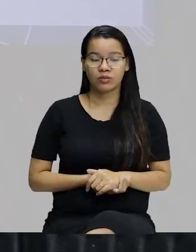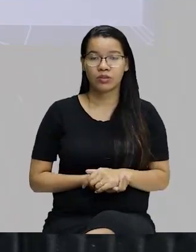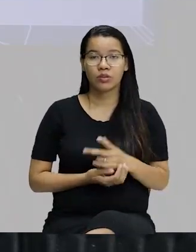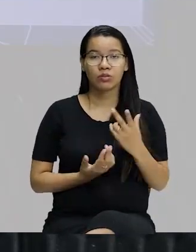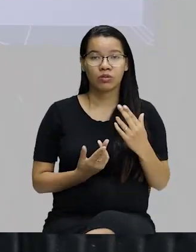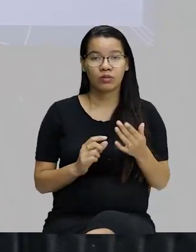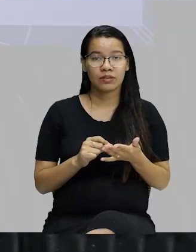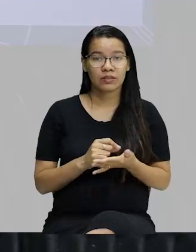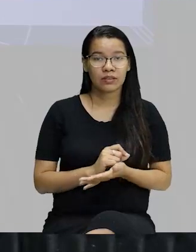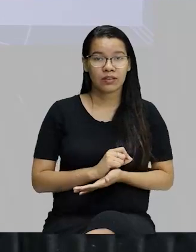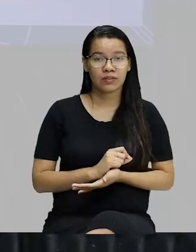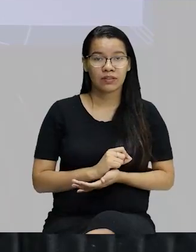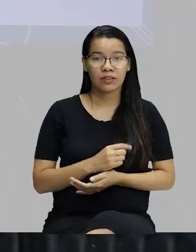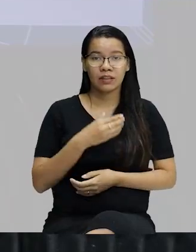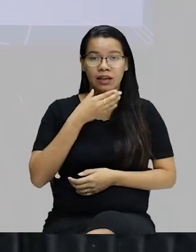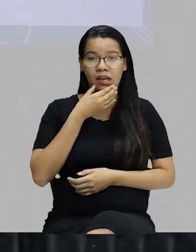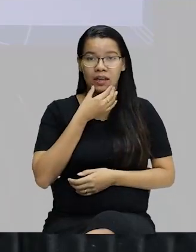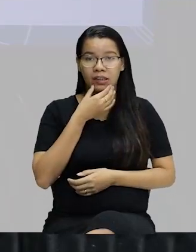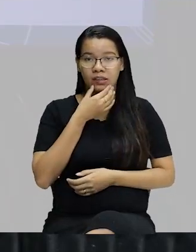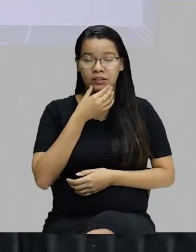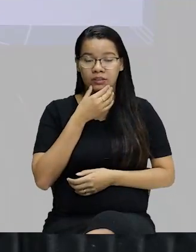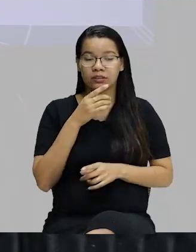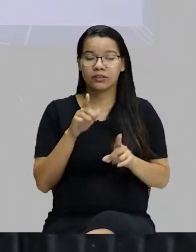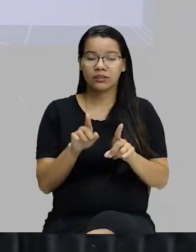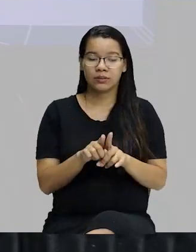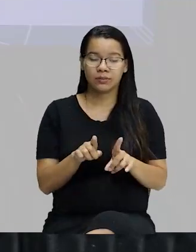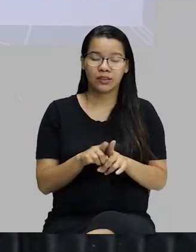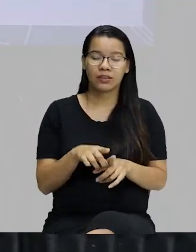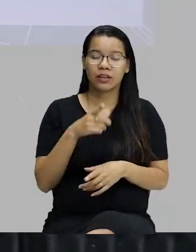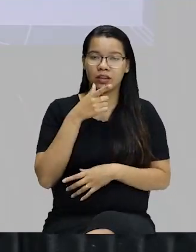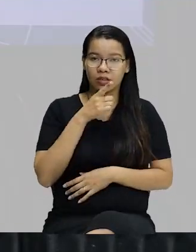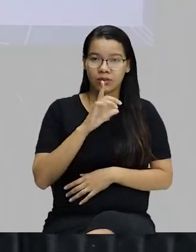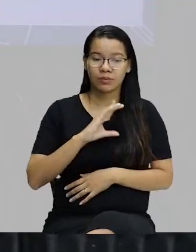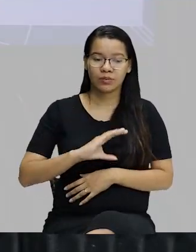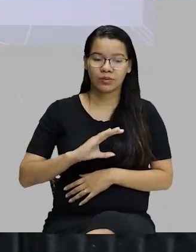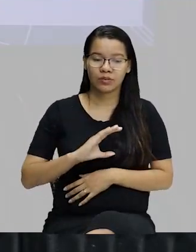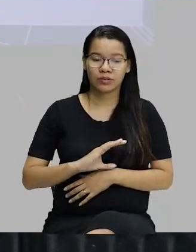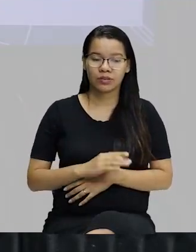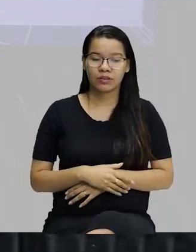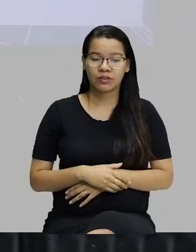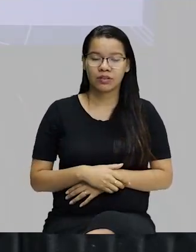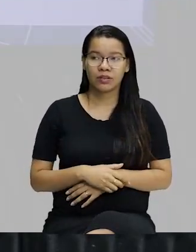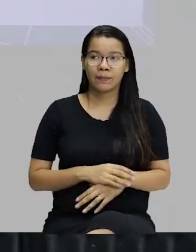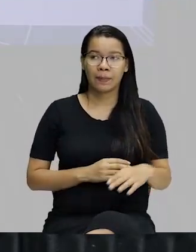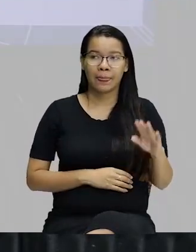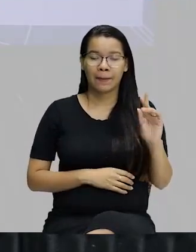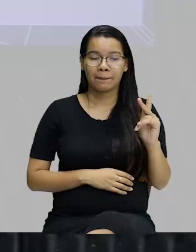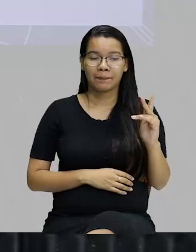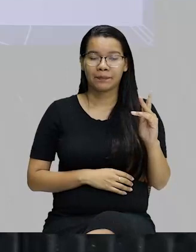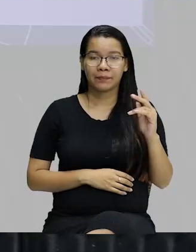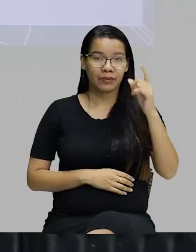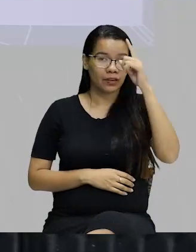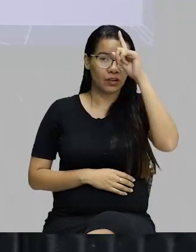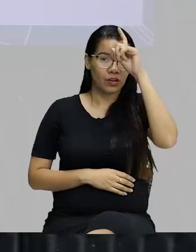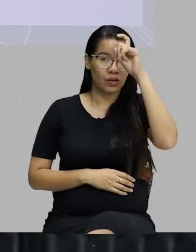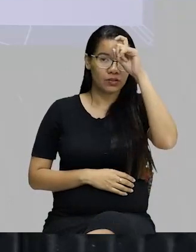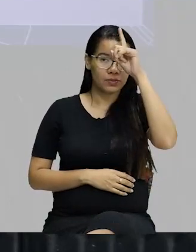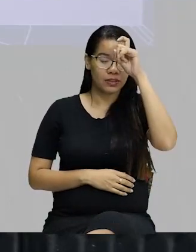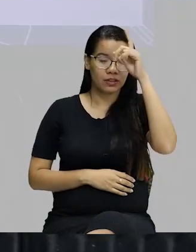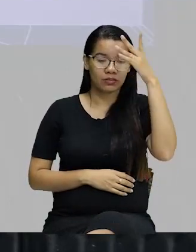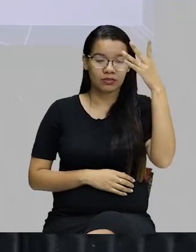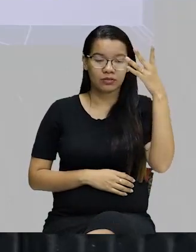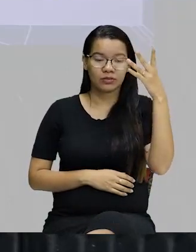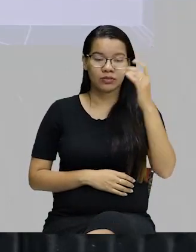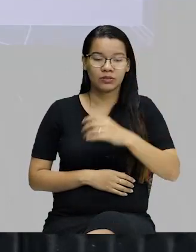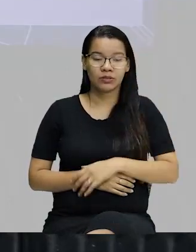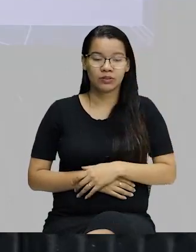mesmo jeito que eu escrevo em inglês, eu escrevo também em língua portuguesa. Hospital, nuclear,